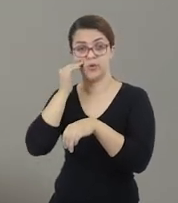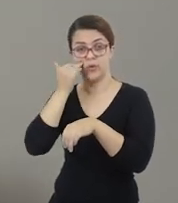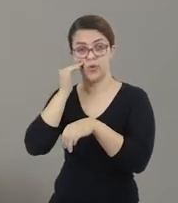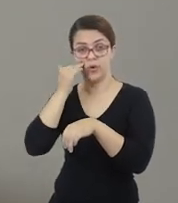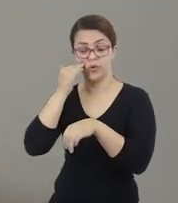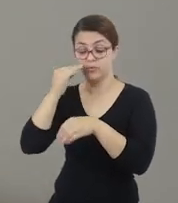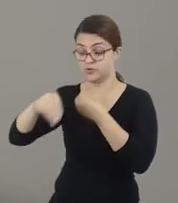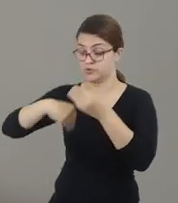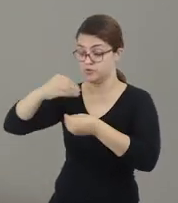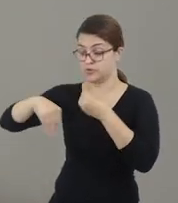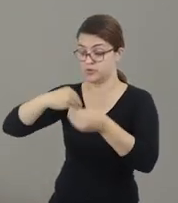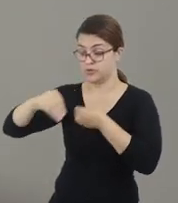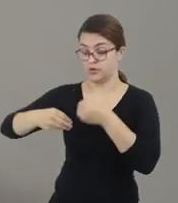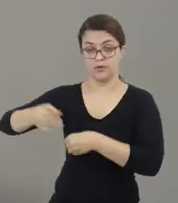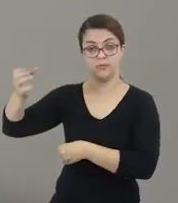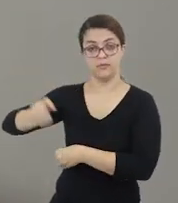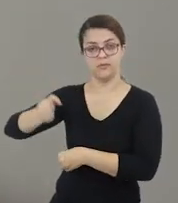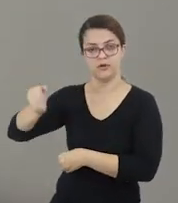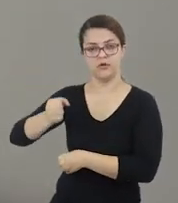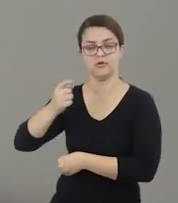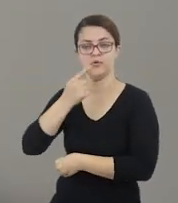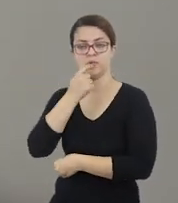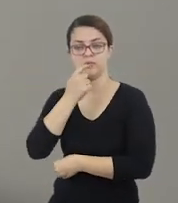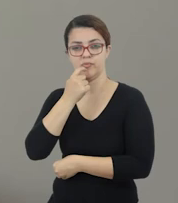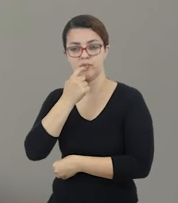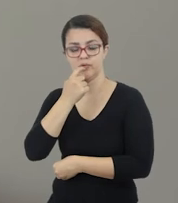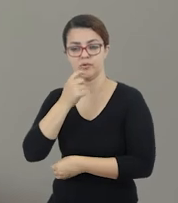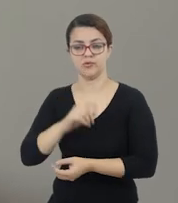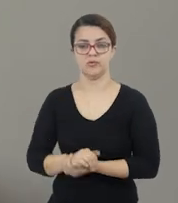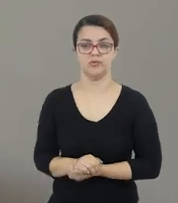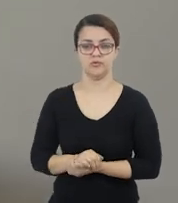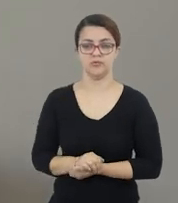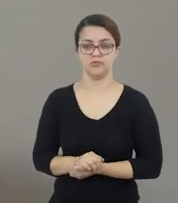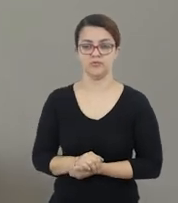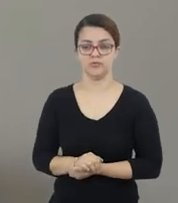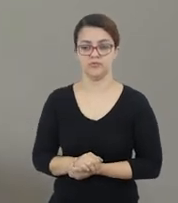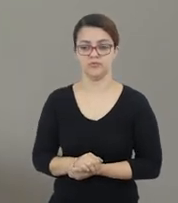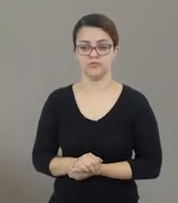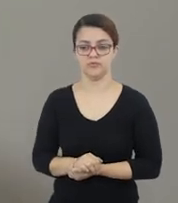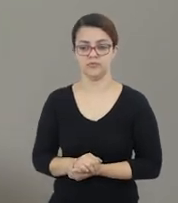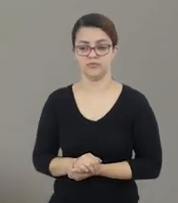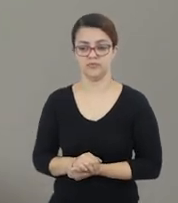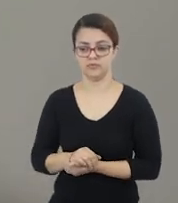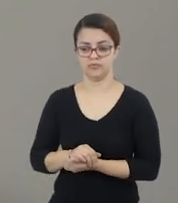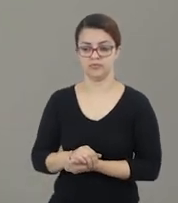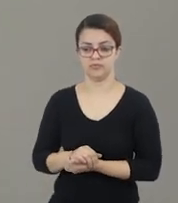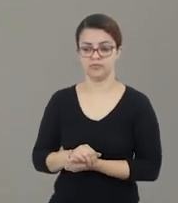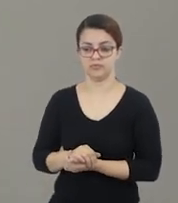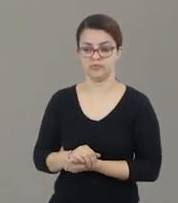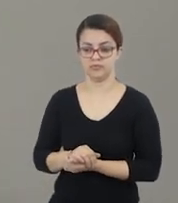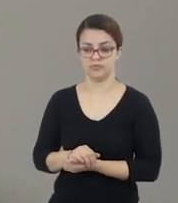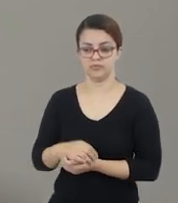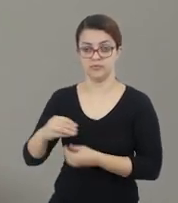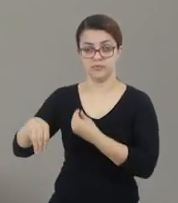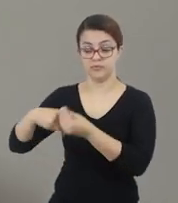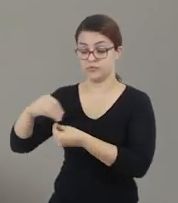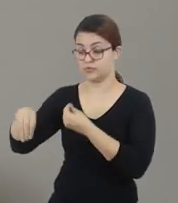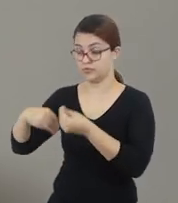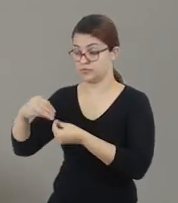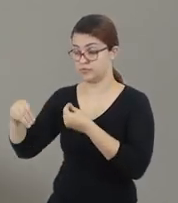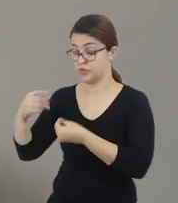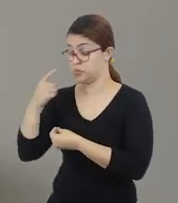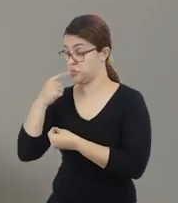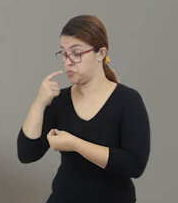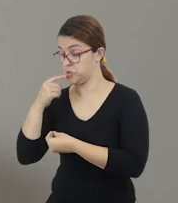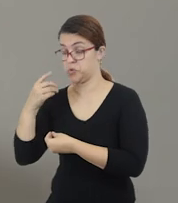misturar o branco com o vermelho, bem pouquinho de vermelho no branco, e transforma-se no rosa, tá? E